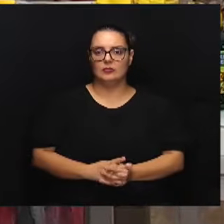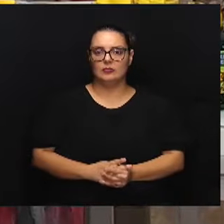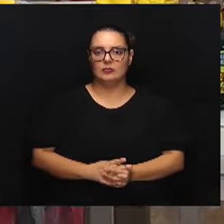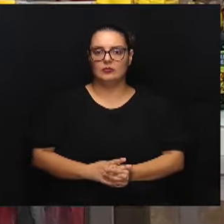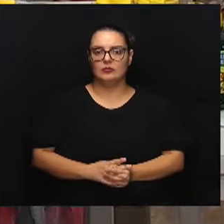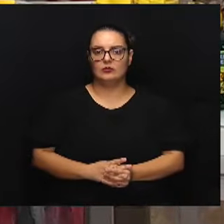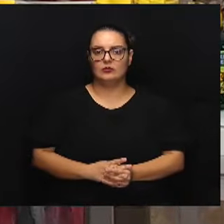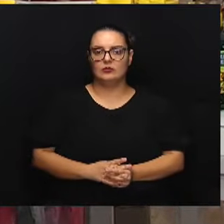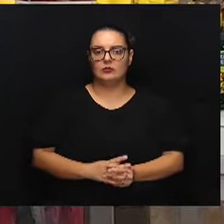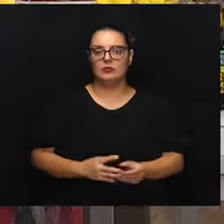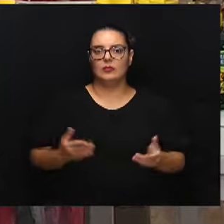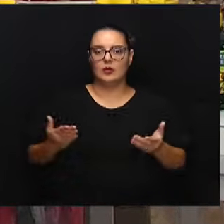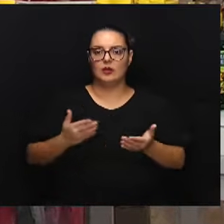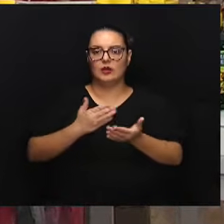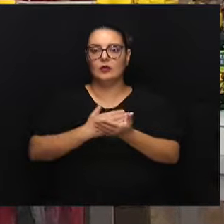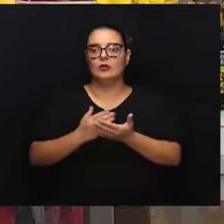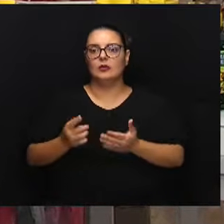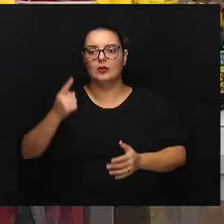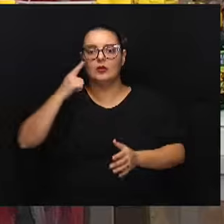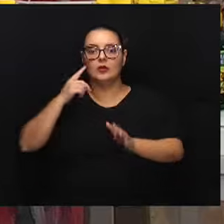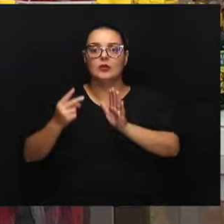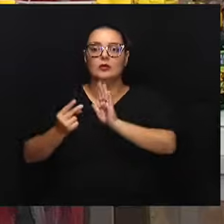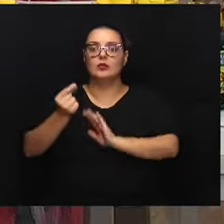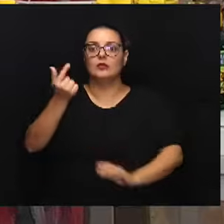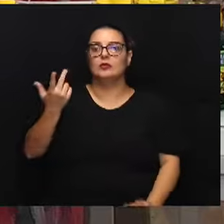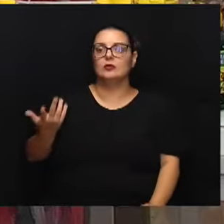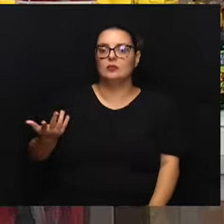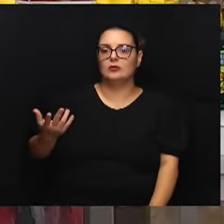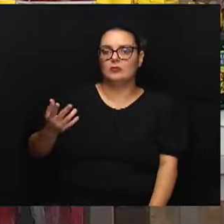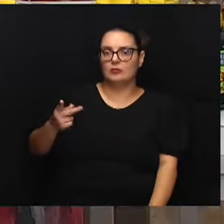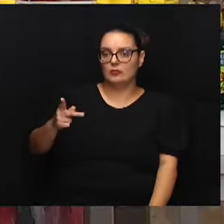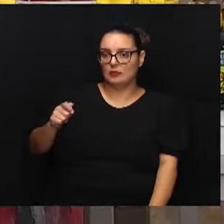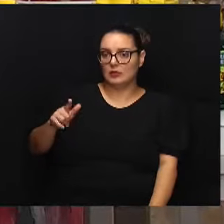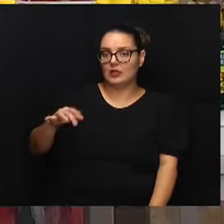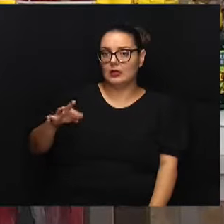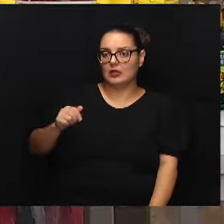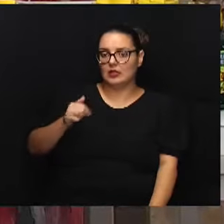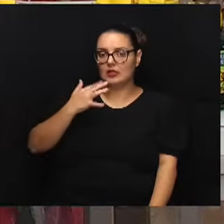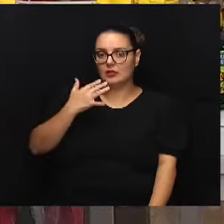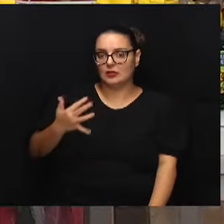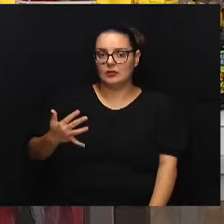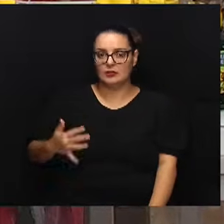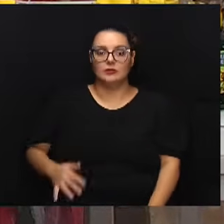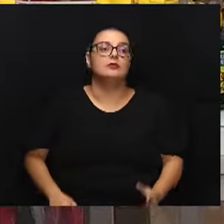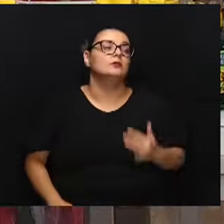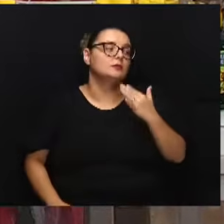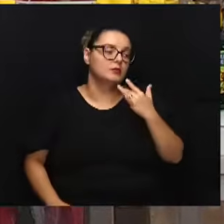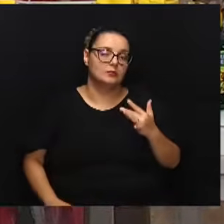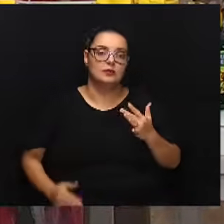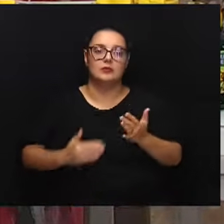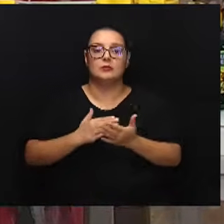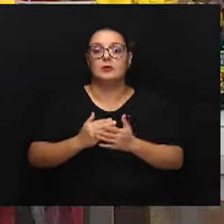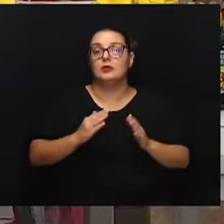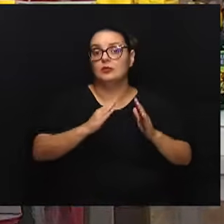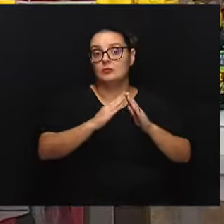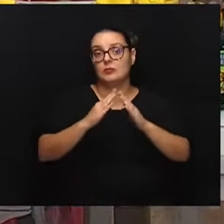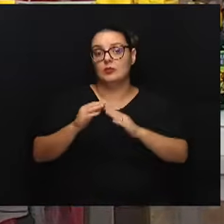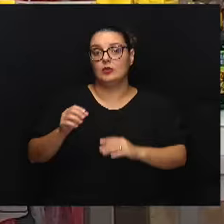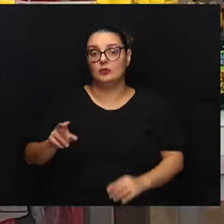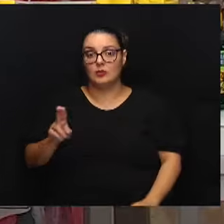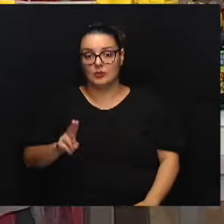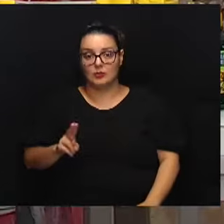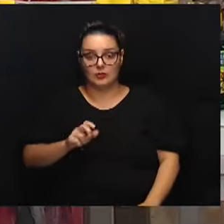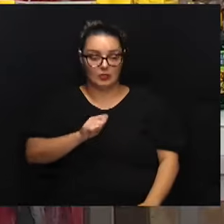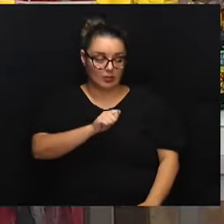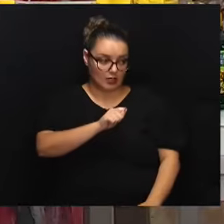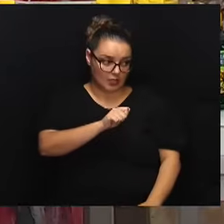Agora a gente vai começar a criar as paletas de cores. Né, pra gente começar a colorir. E o pessoal de casa pode usar tinta